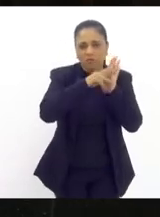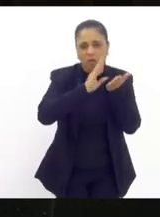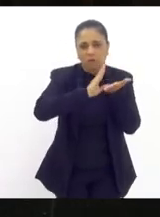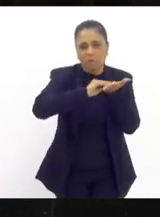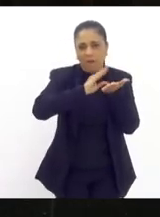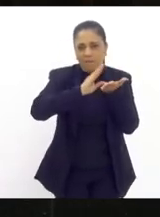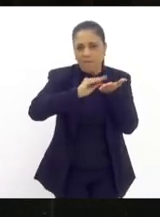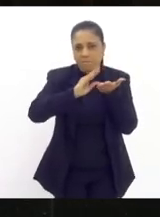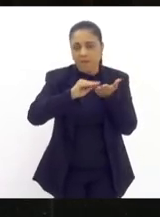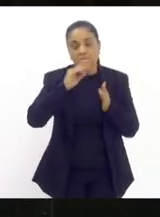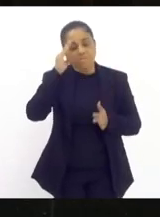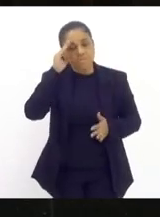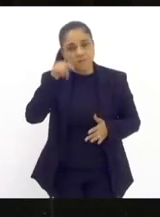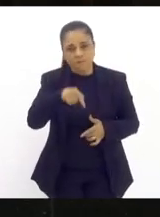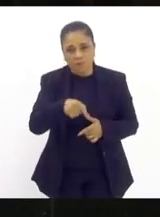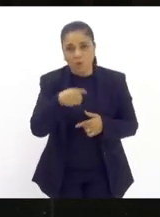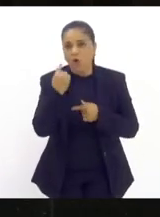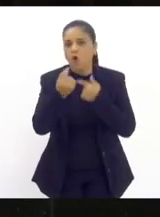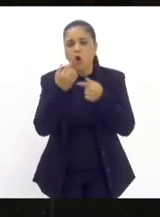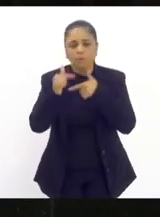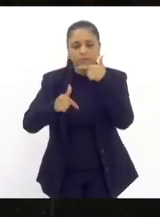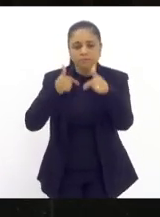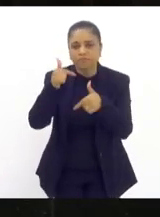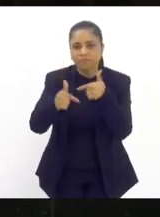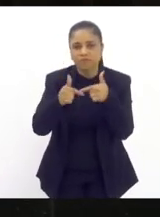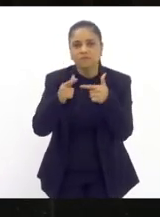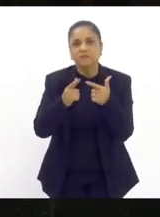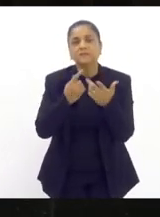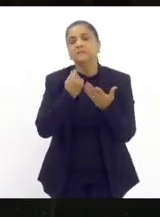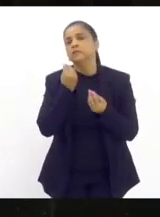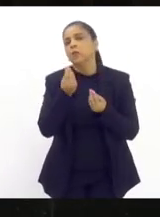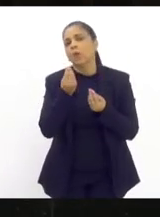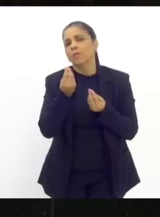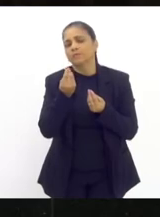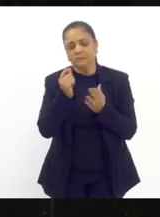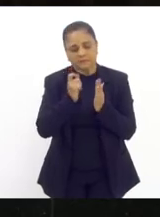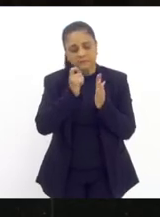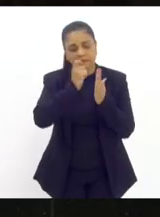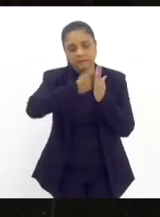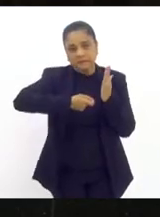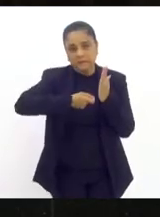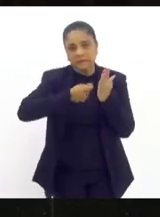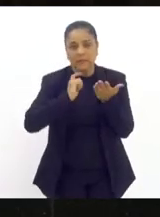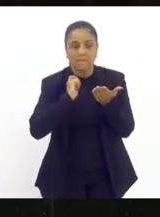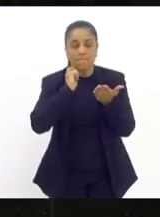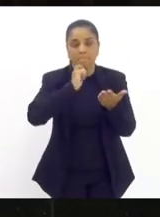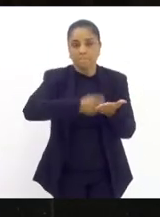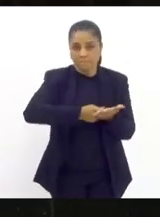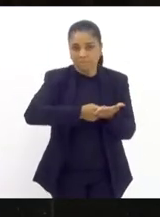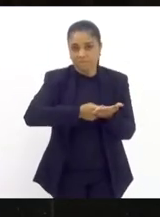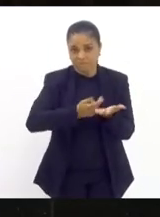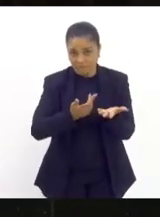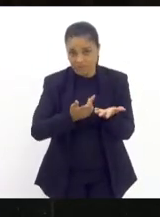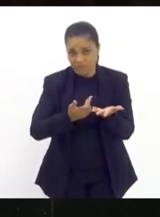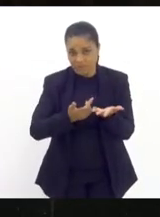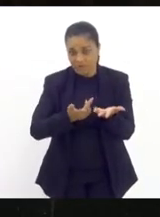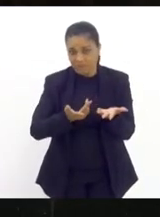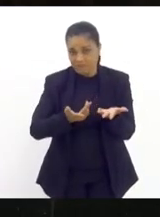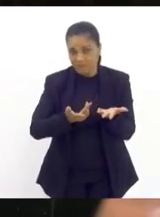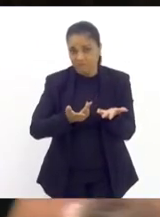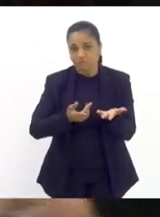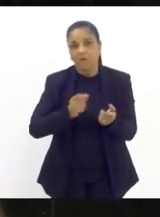não podemos falar de efetividade sem falar da tarifa Mas infelizmente não é